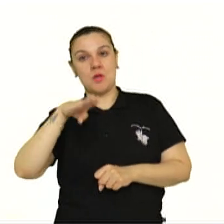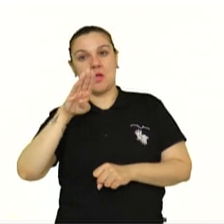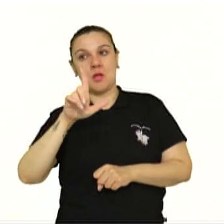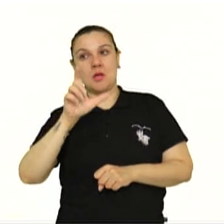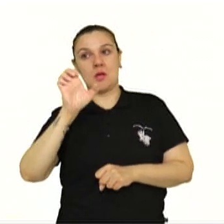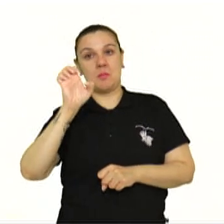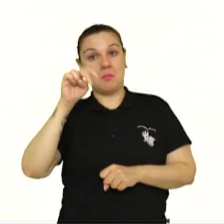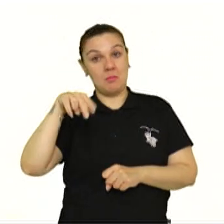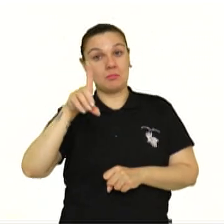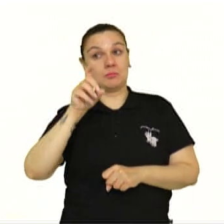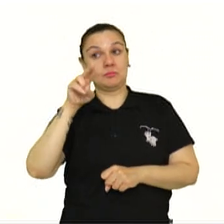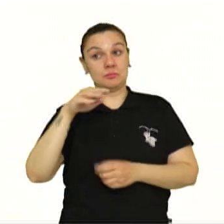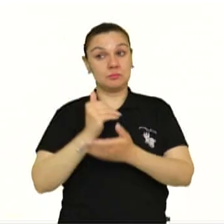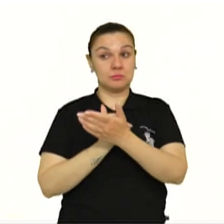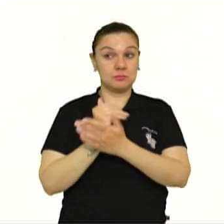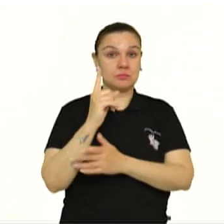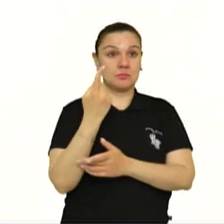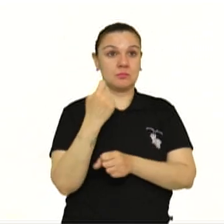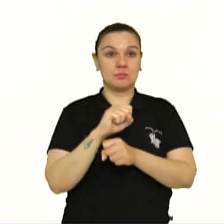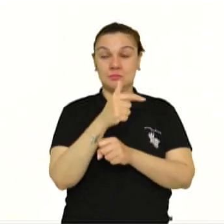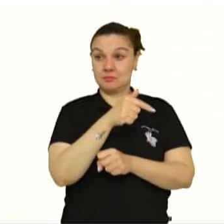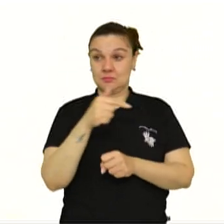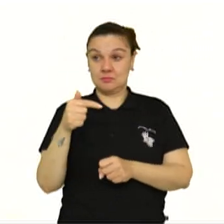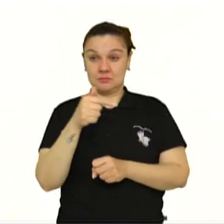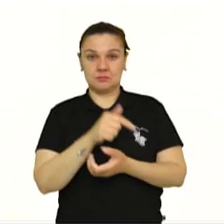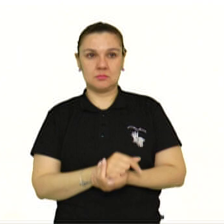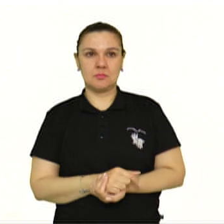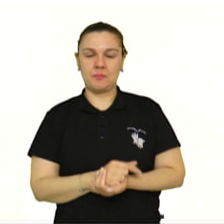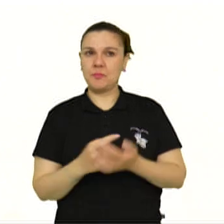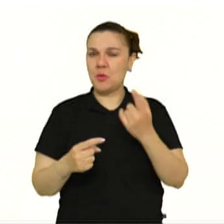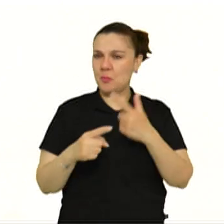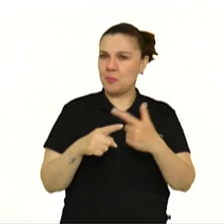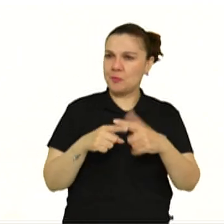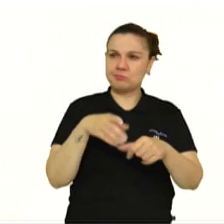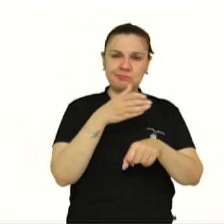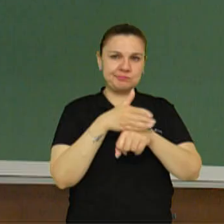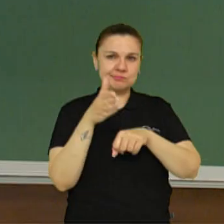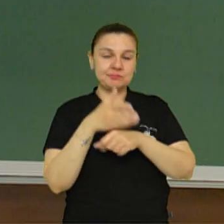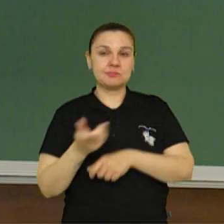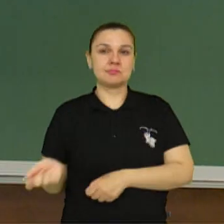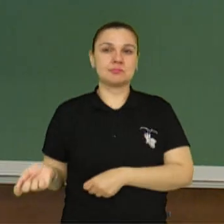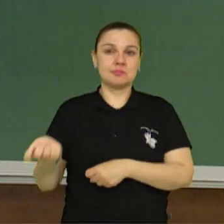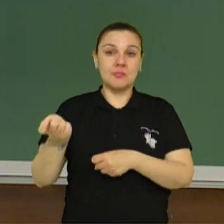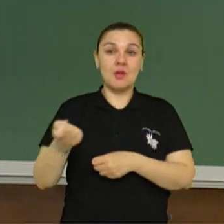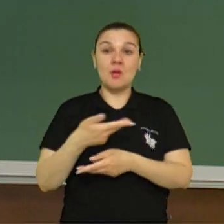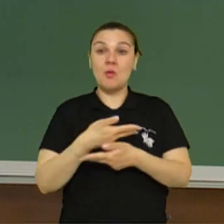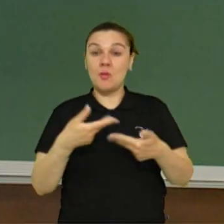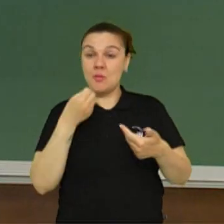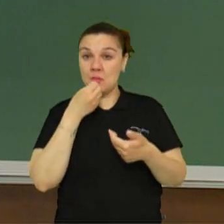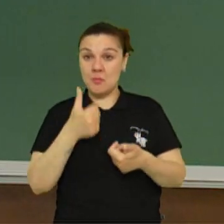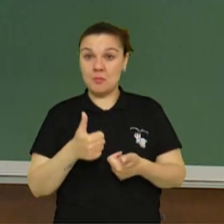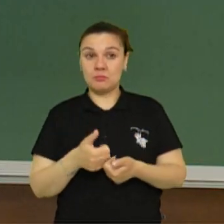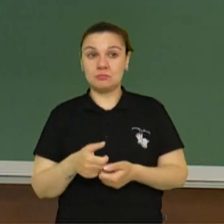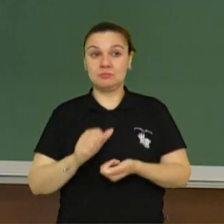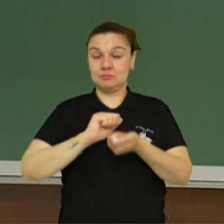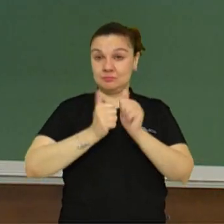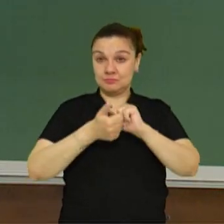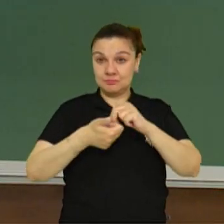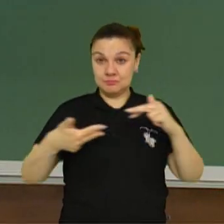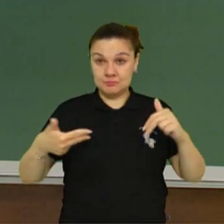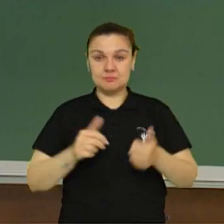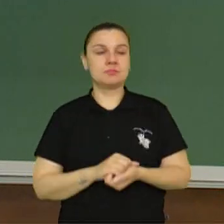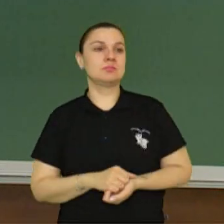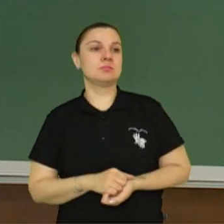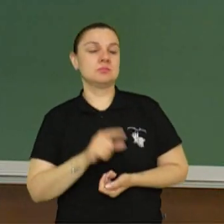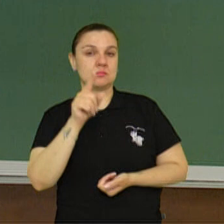vez em 1877. Por que praticar o tênis, então? Quais são os benefícios desse esporte? Antes de eu falar um